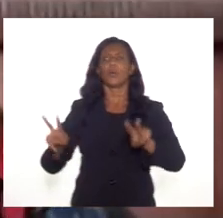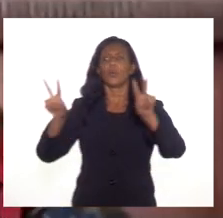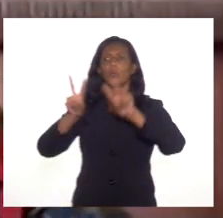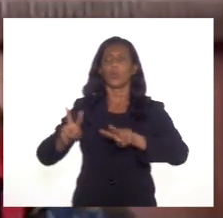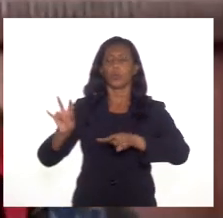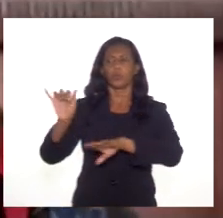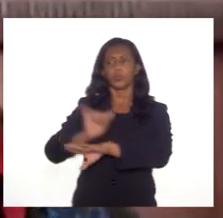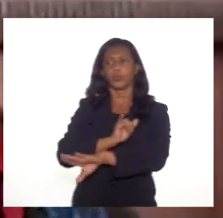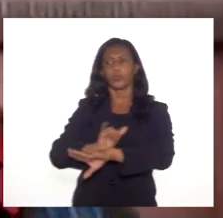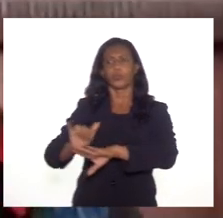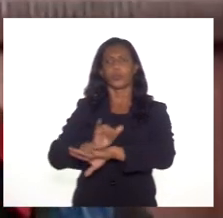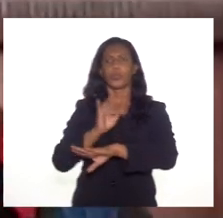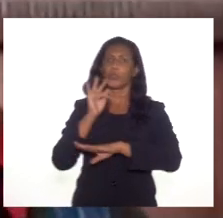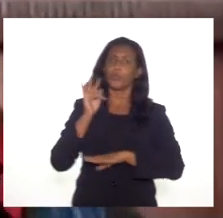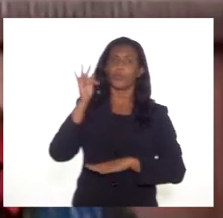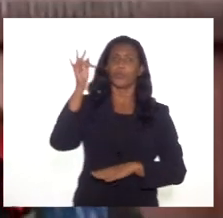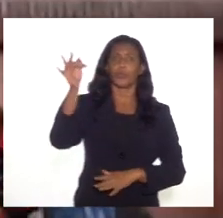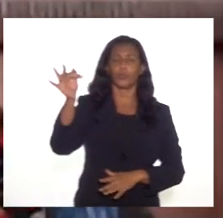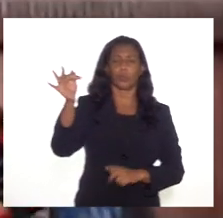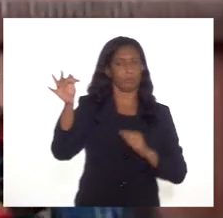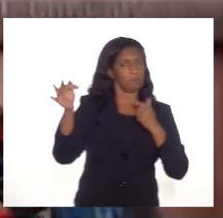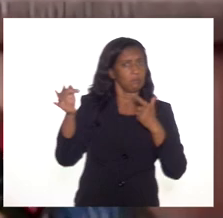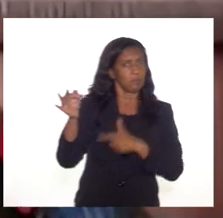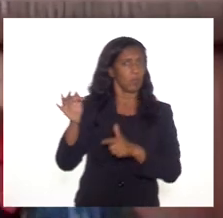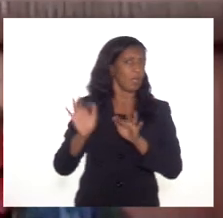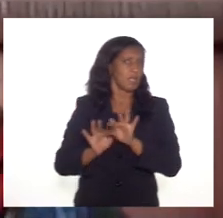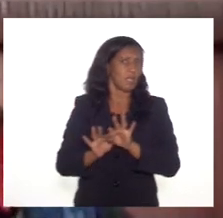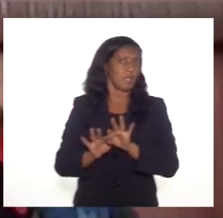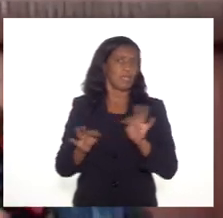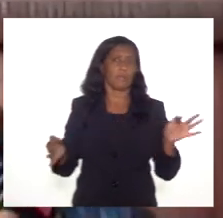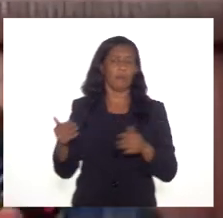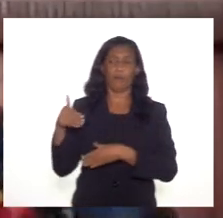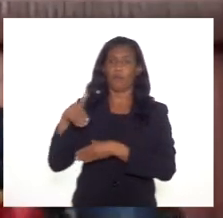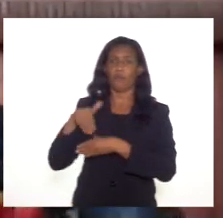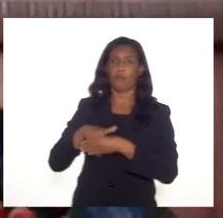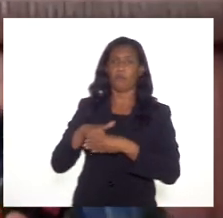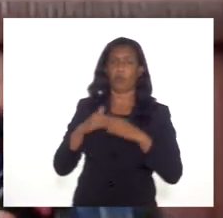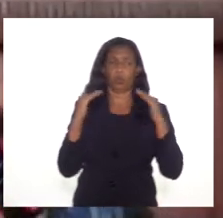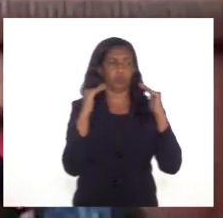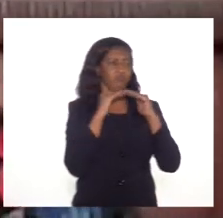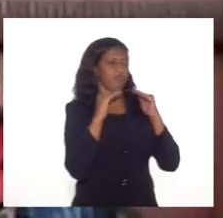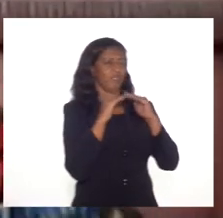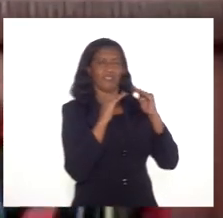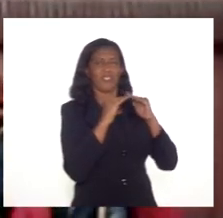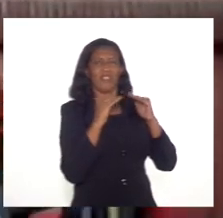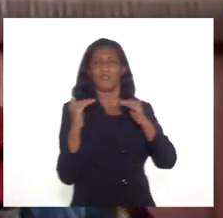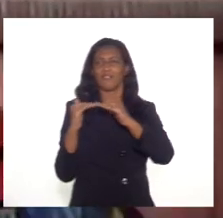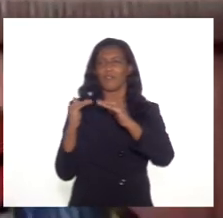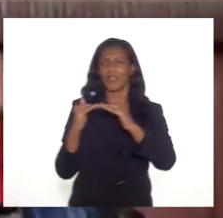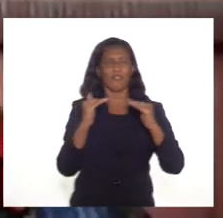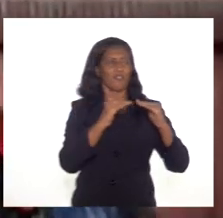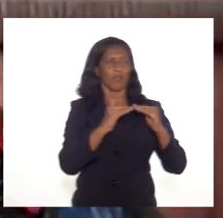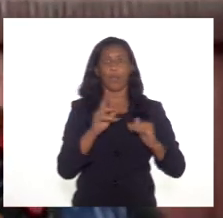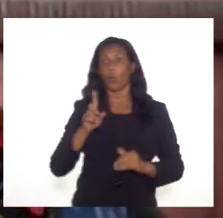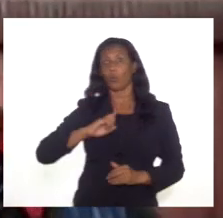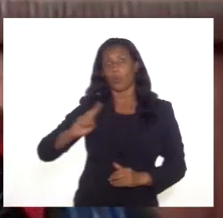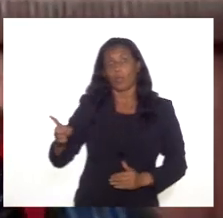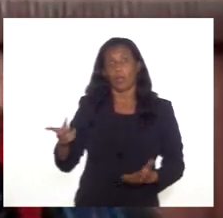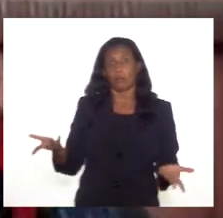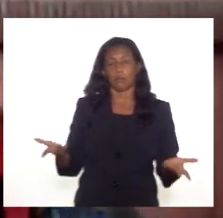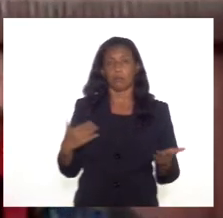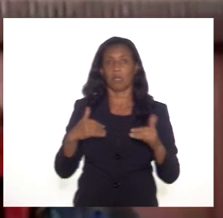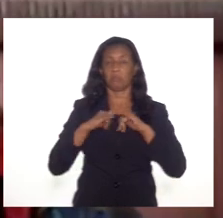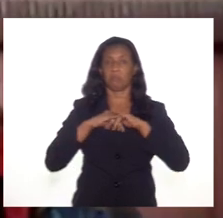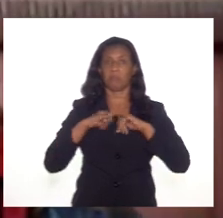para os próximos períodos. Não é só simplesmente dar o nosso voto favorável ou não a